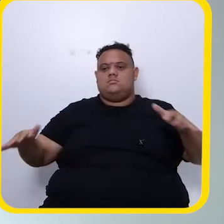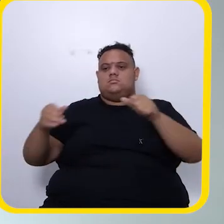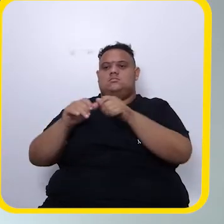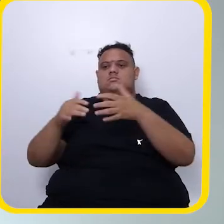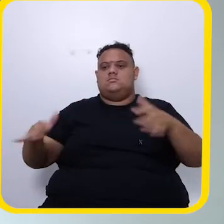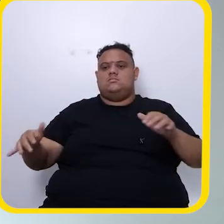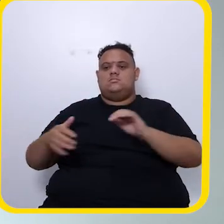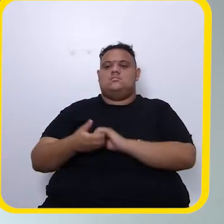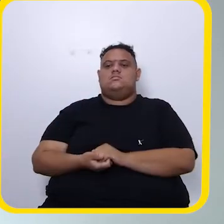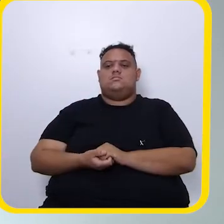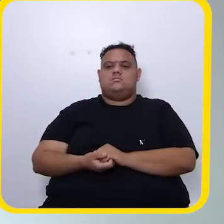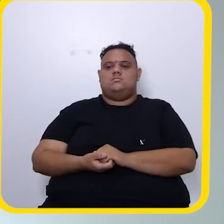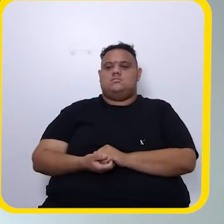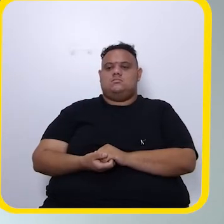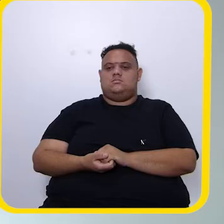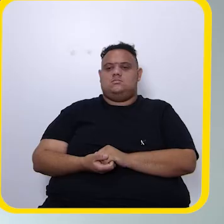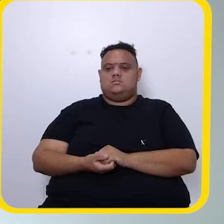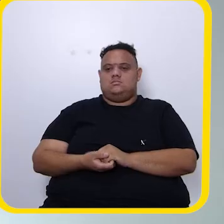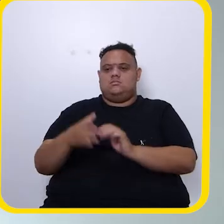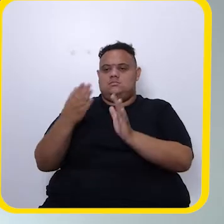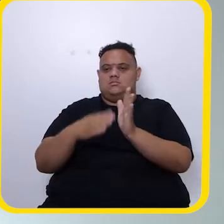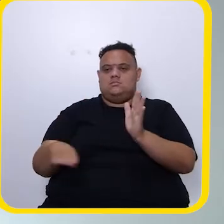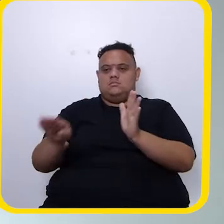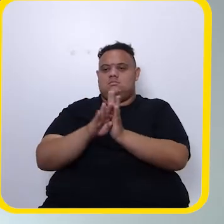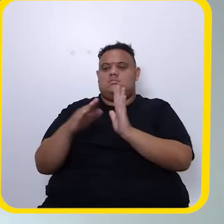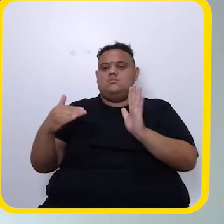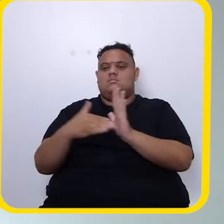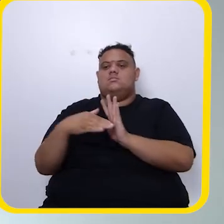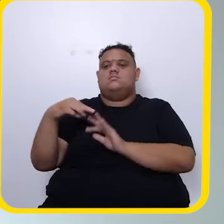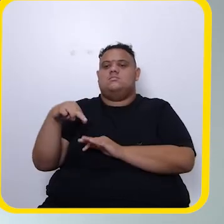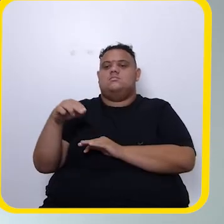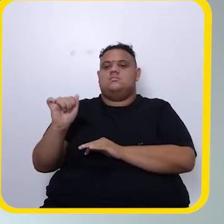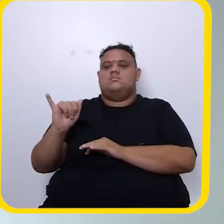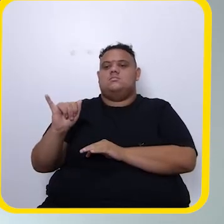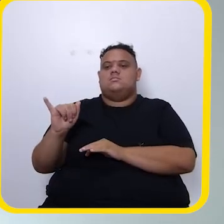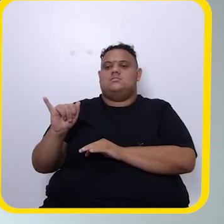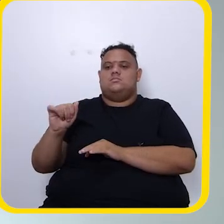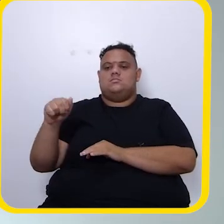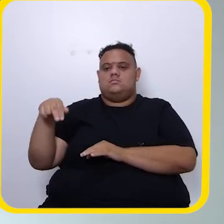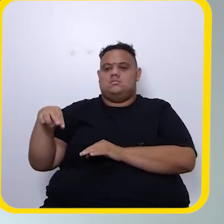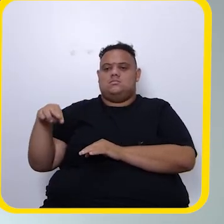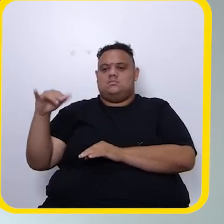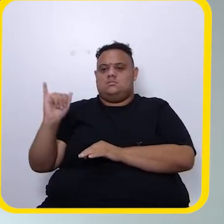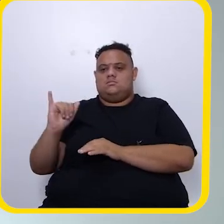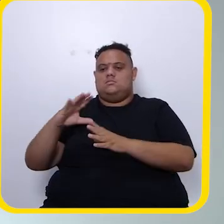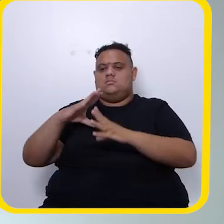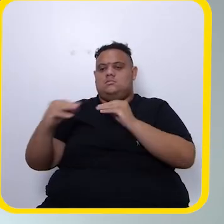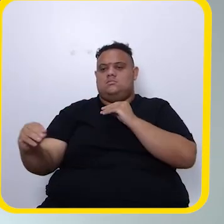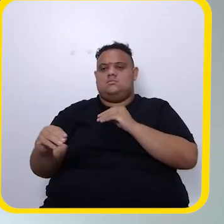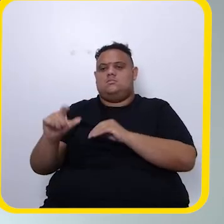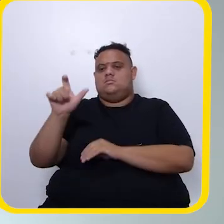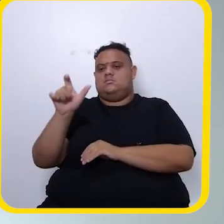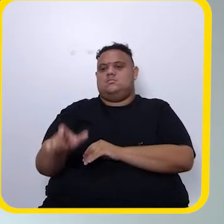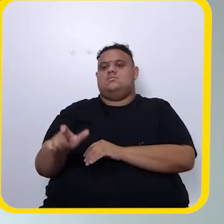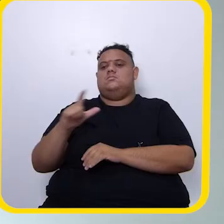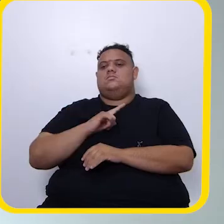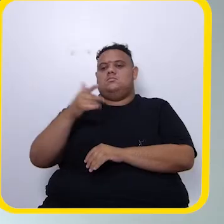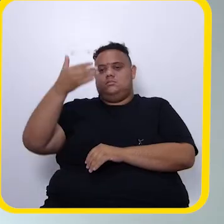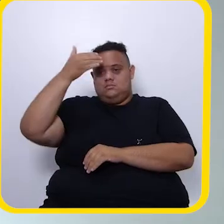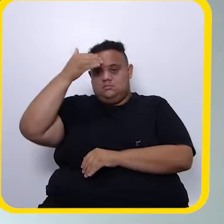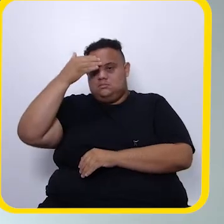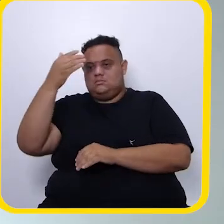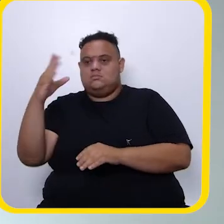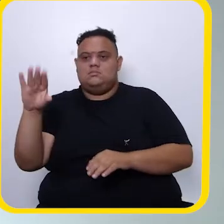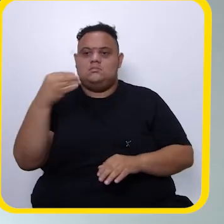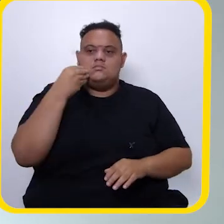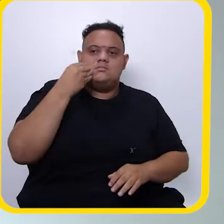oceano, né, atravessam o Mar do Caribe para chegar até Miami e fugir aí realmente do regime